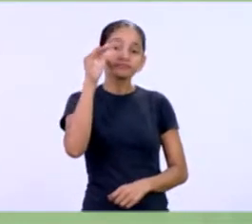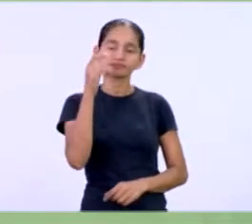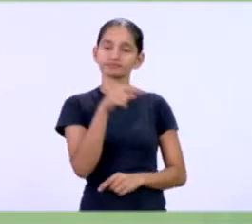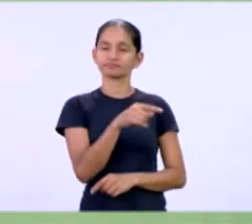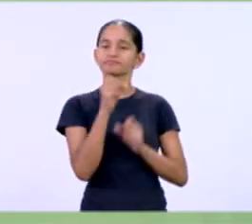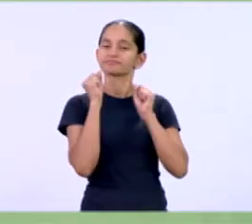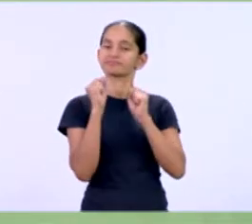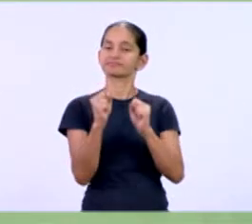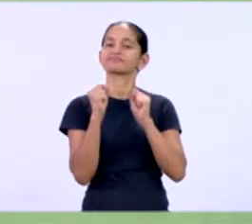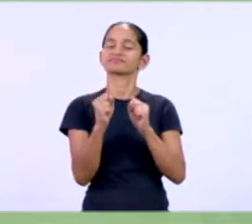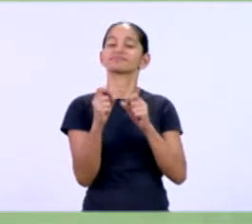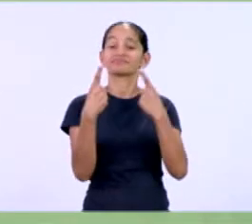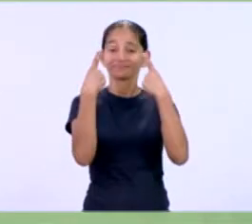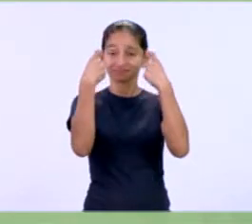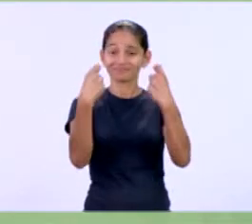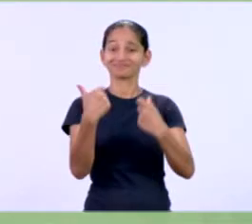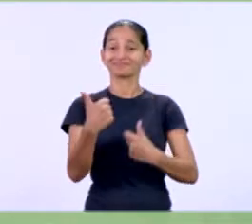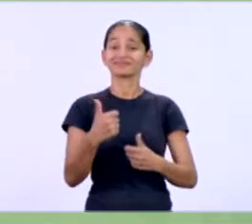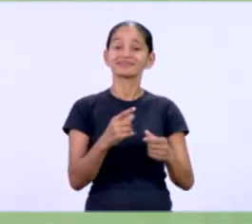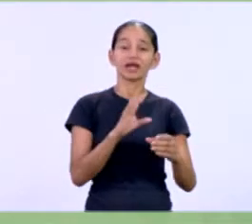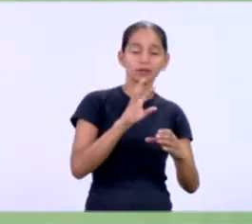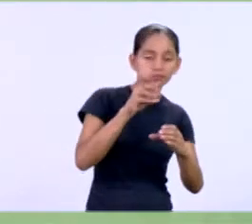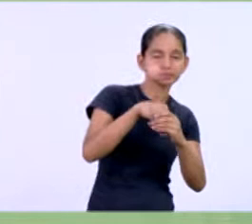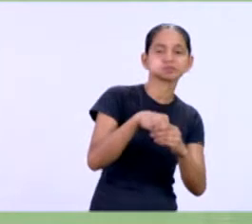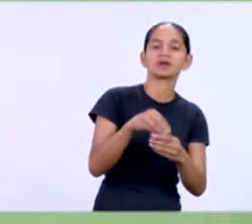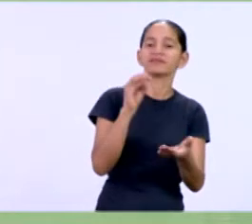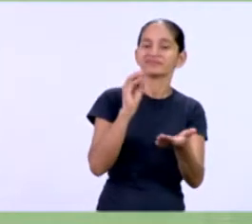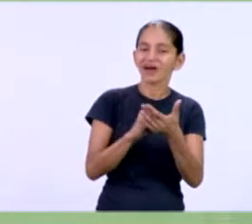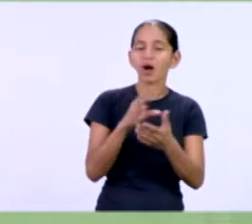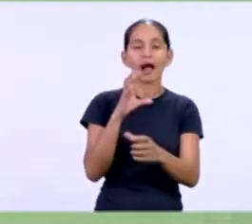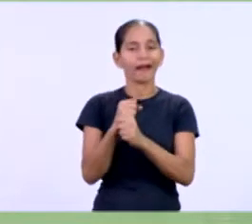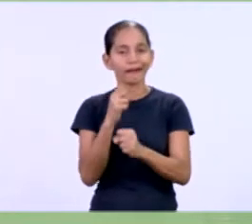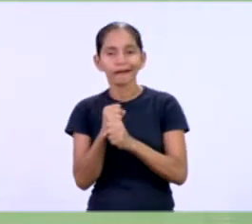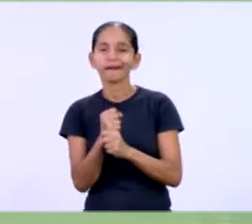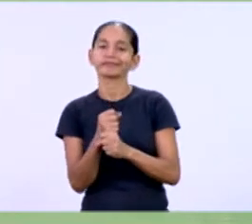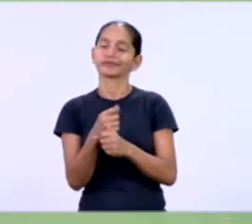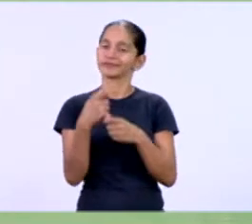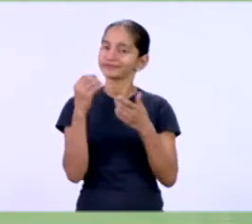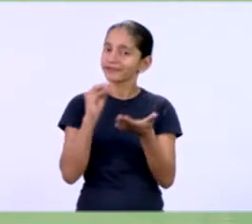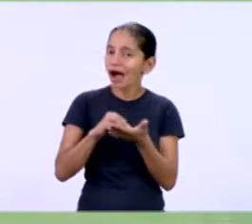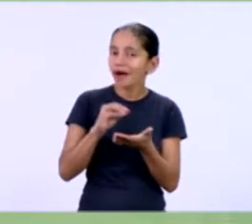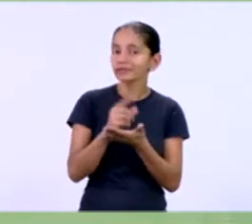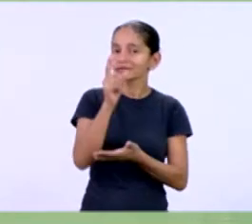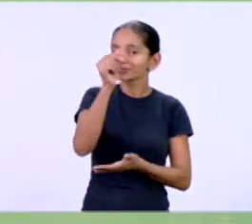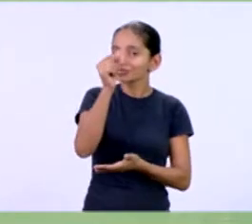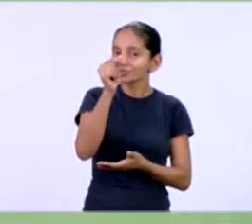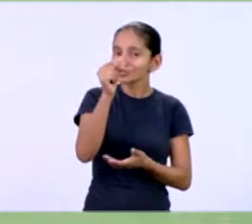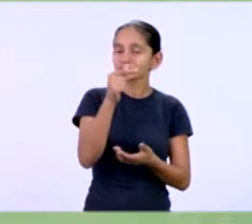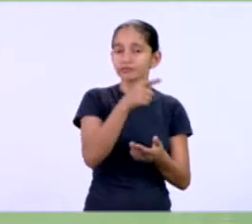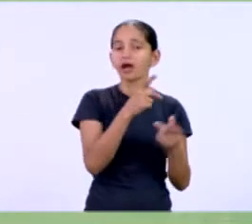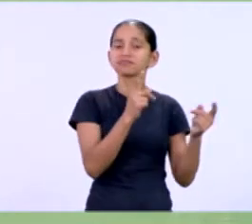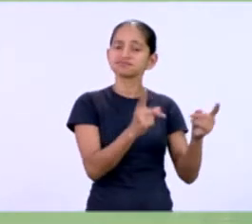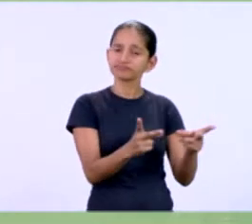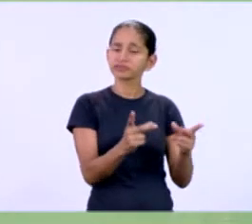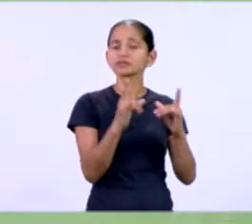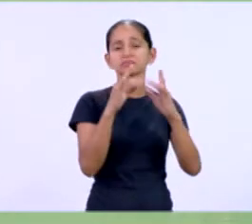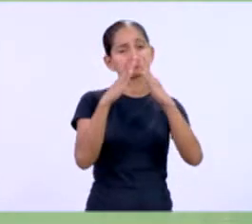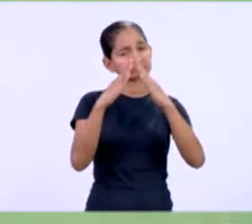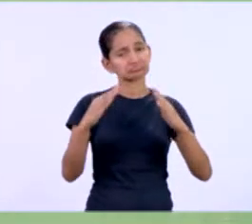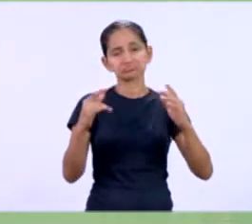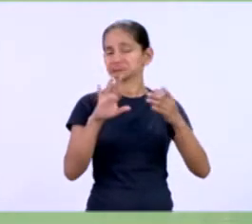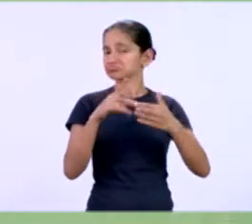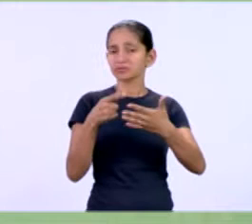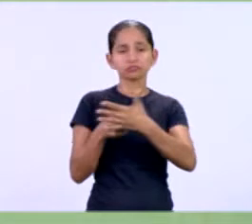forma da organização levantar um dinheiro que ela muitas vezes está precisando, né? Vendendo suas